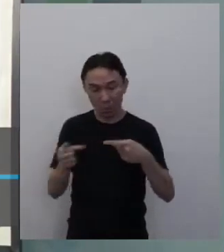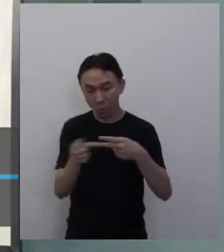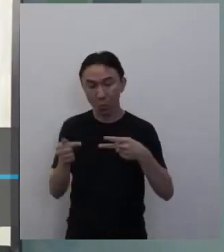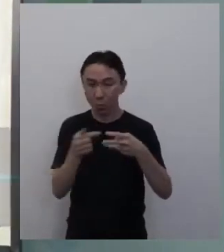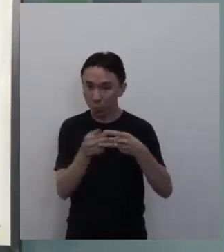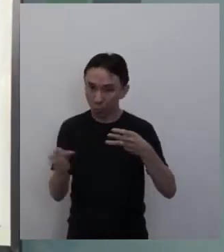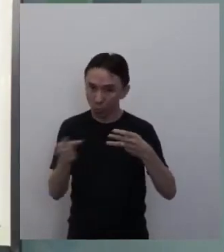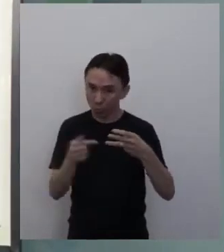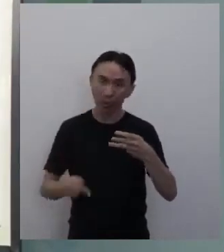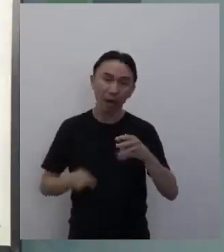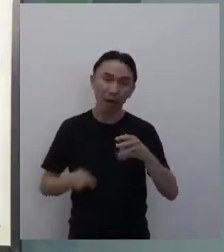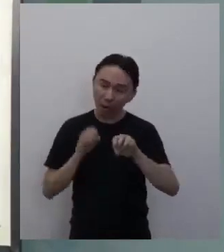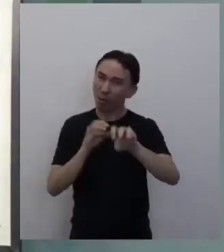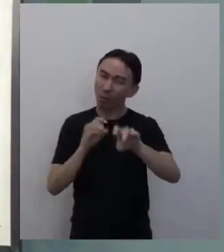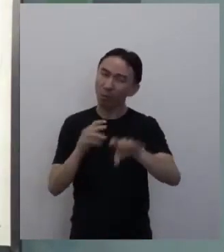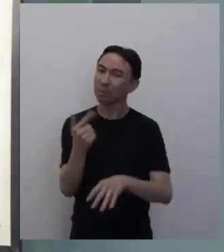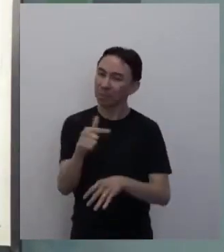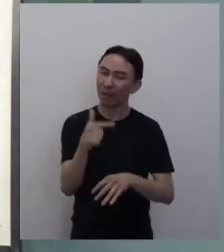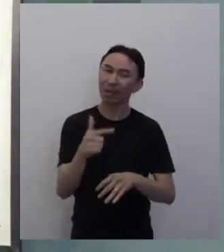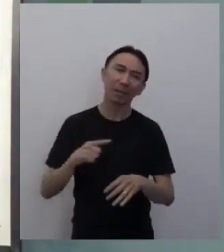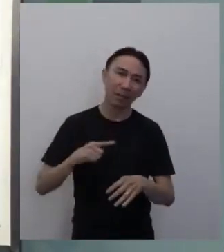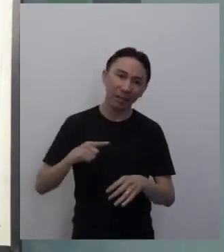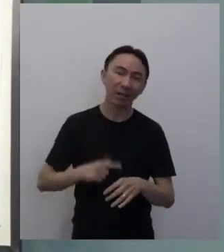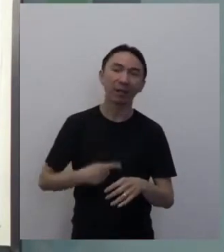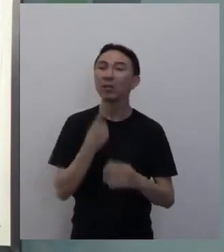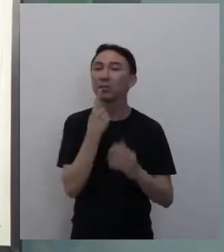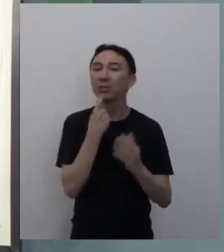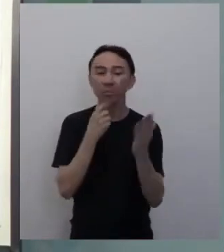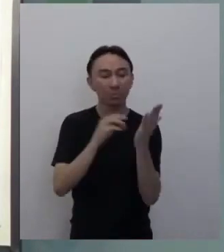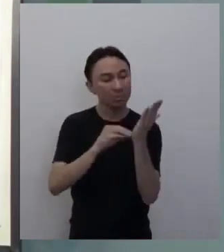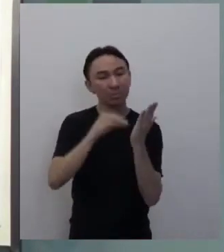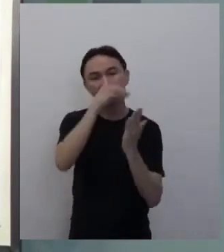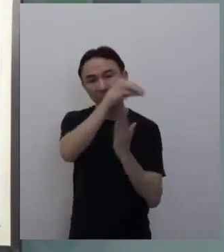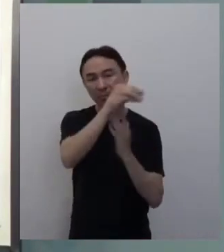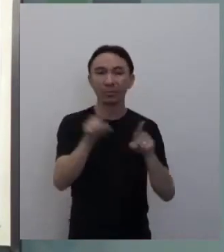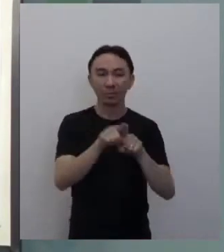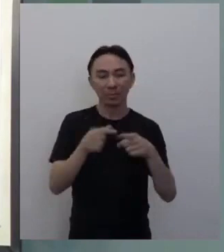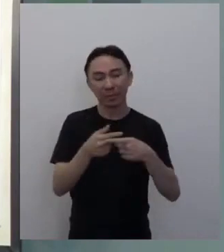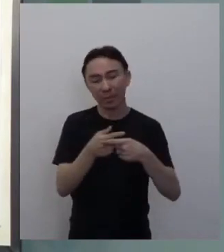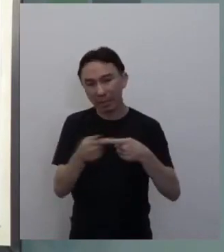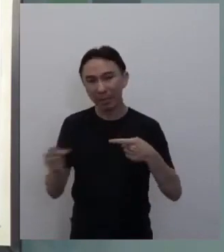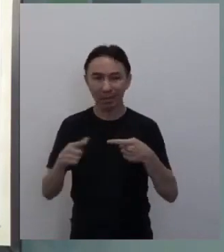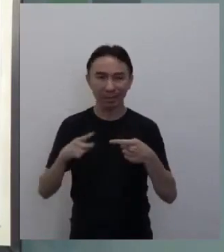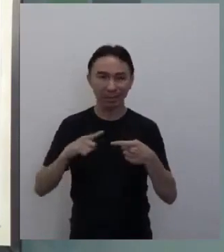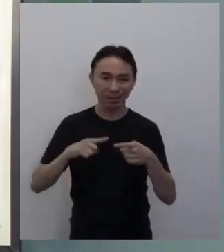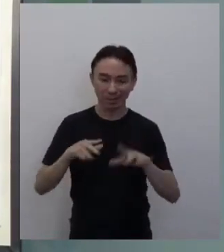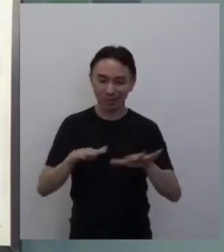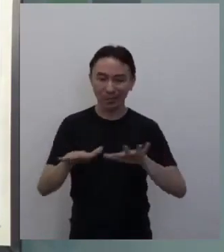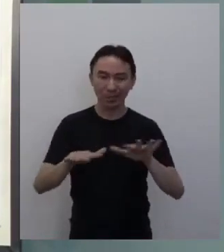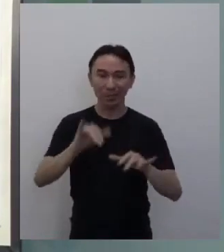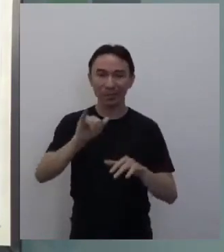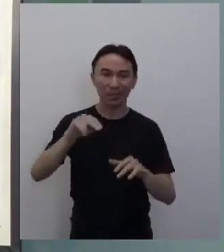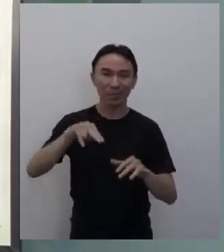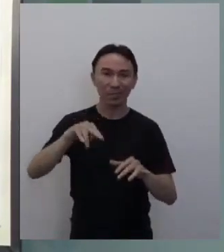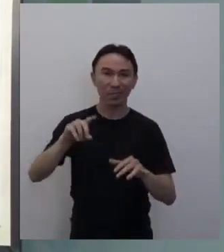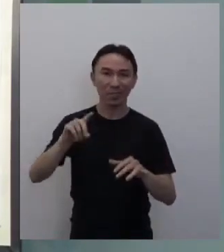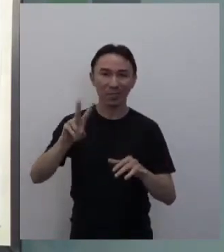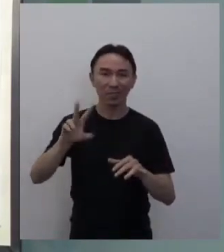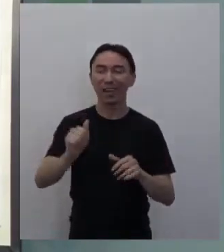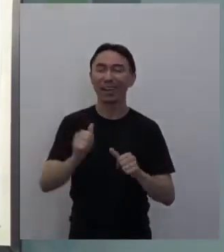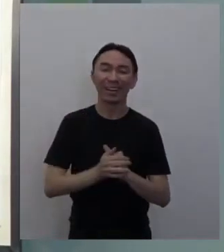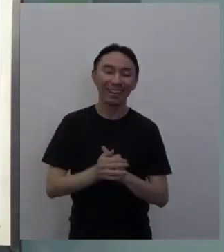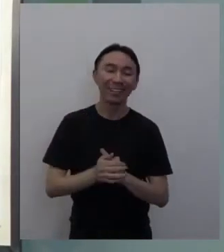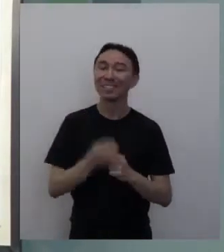aulas, devido ao feriado e também à semana do Inova. Hope you have enjoyed it a lot. Espero que vocês tenham curtido muito aí esse tempo